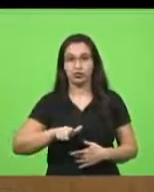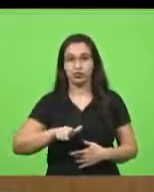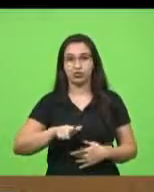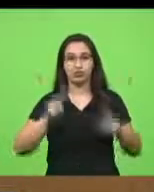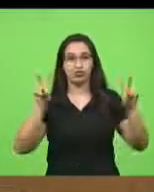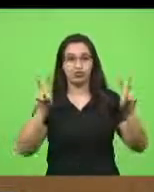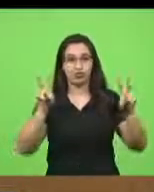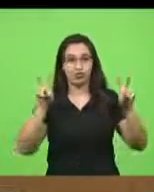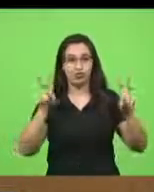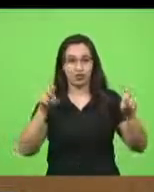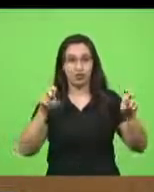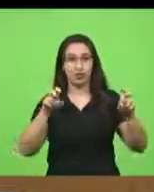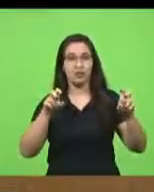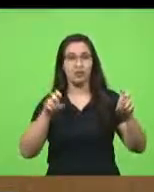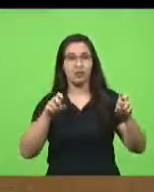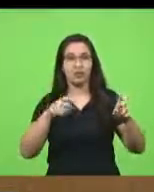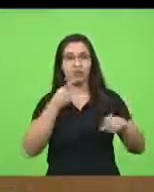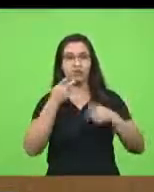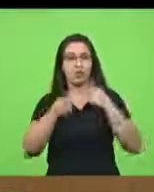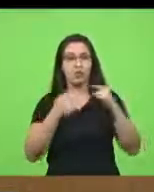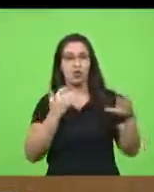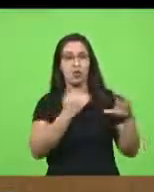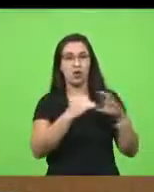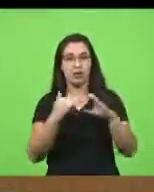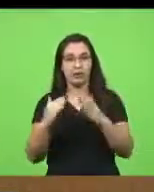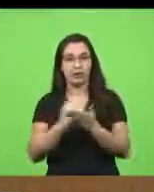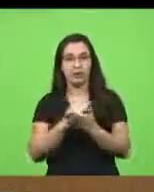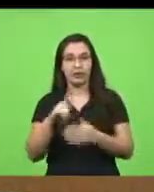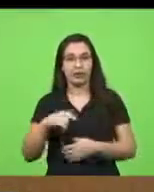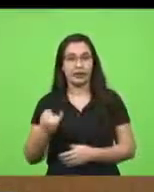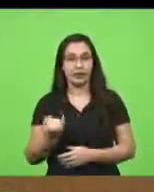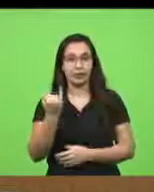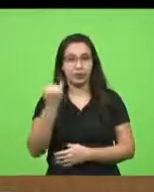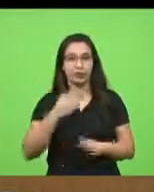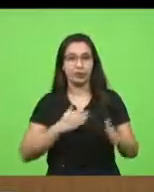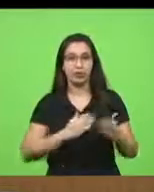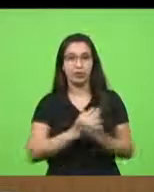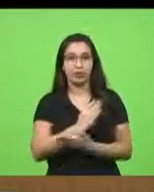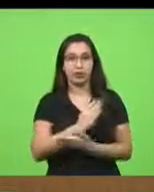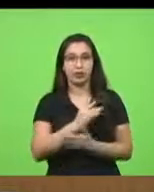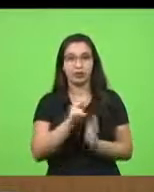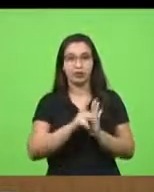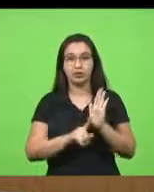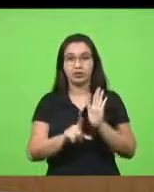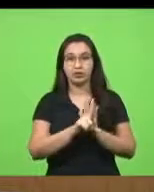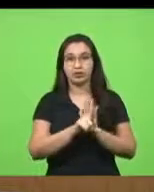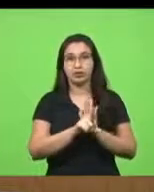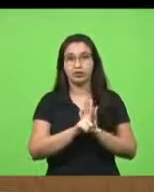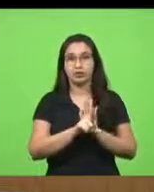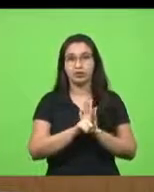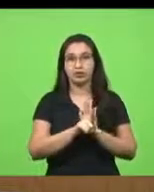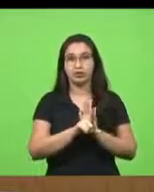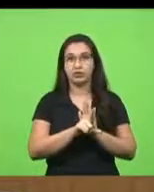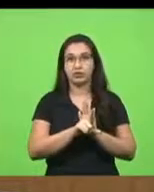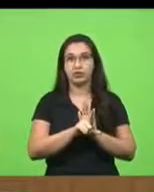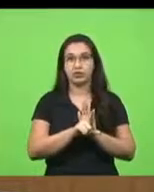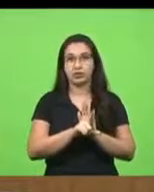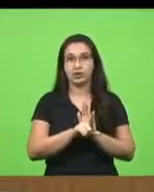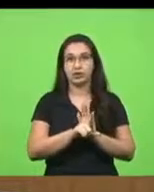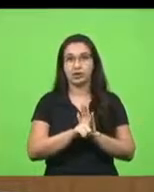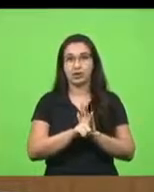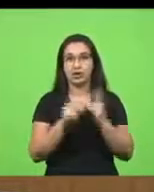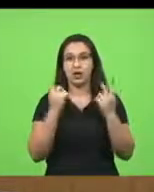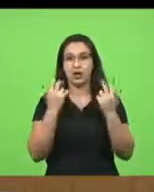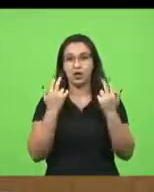alguns encaminhamentos importantes, inclusive a aprovação do projeto de lei que trata sobre a normatização da compra